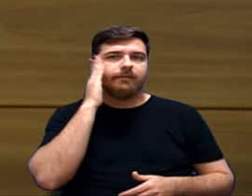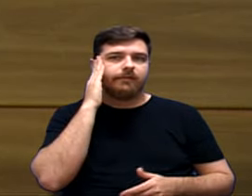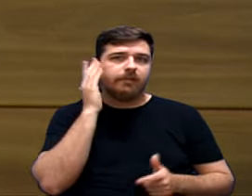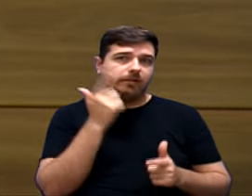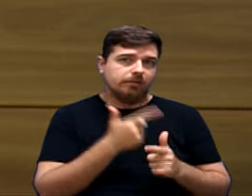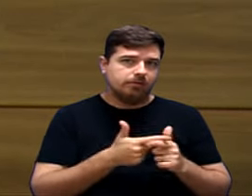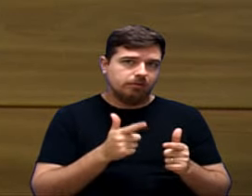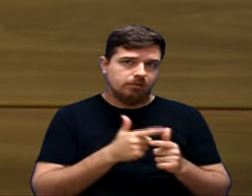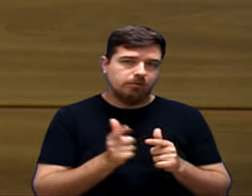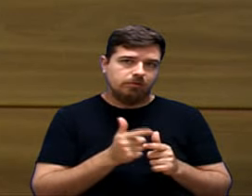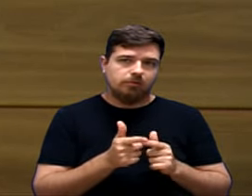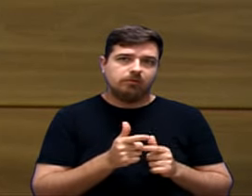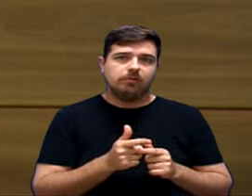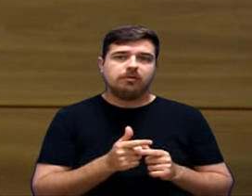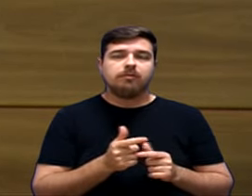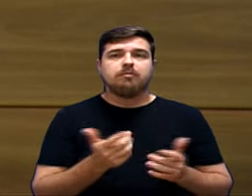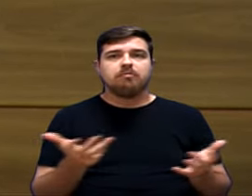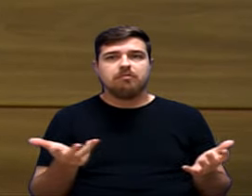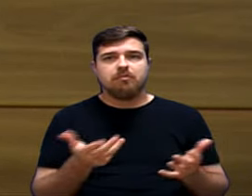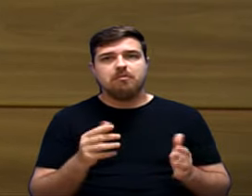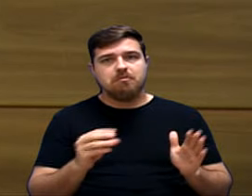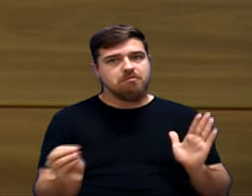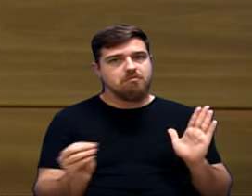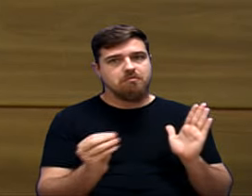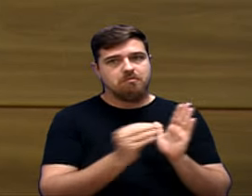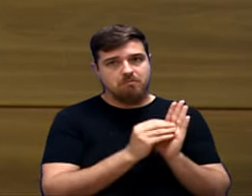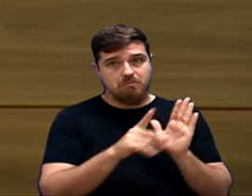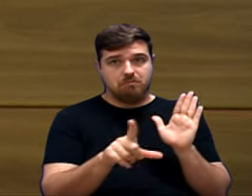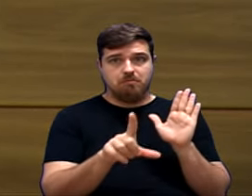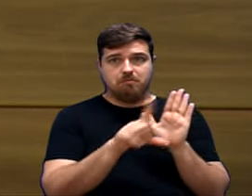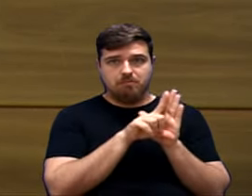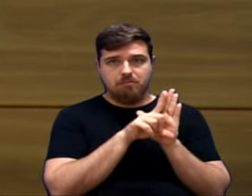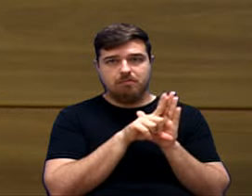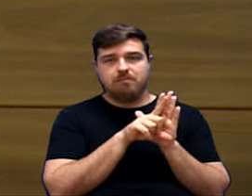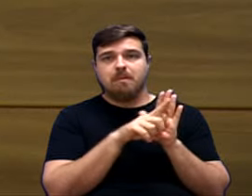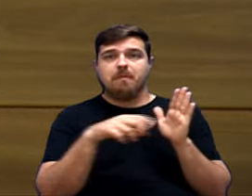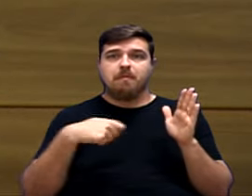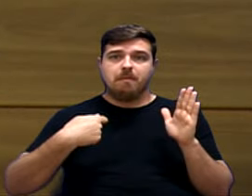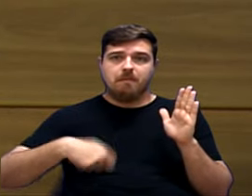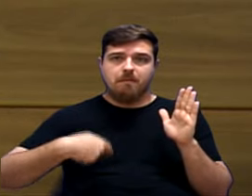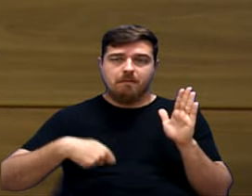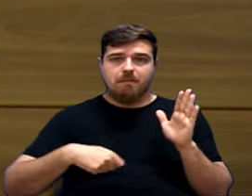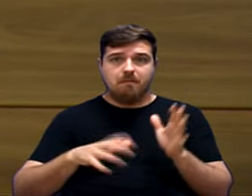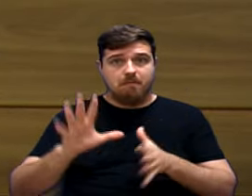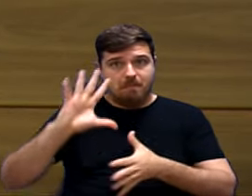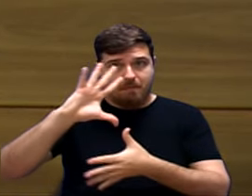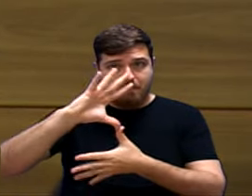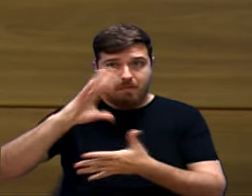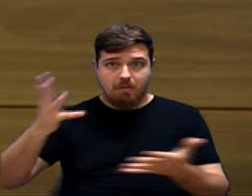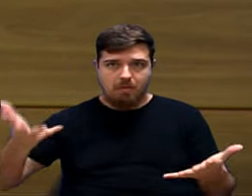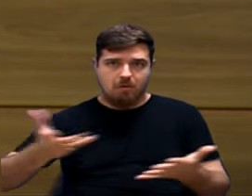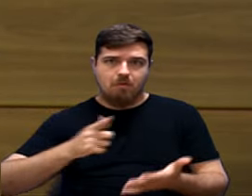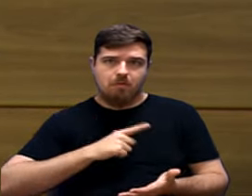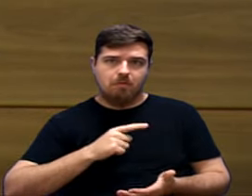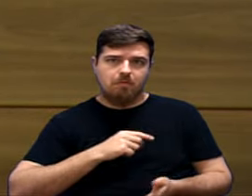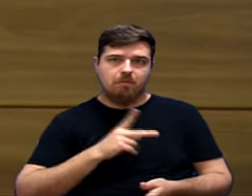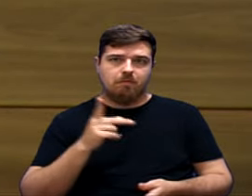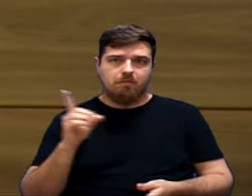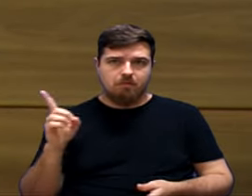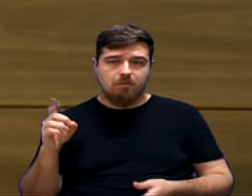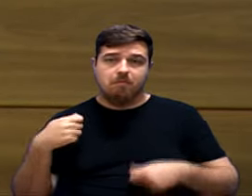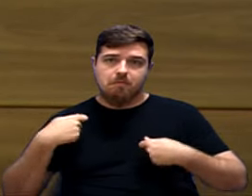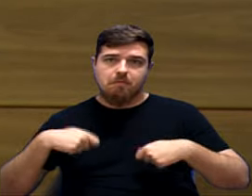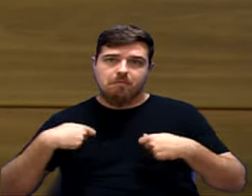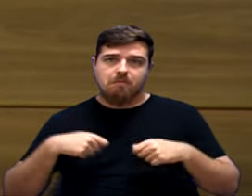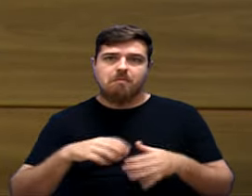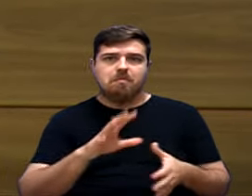é colocar um dispositivo hoje na legislação em que com esse macro com esse plano diretor de macrodrenagem a gente tem